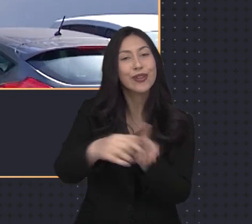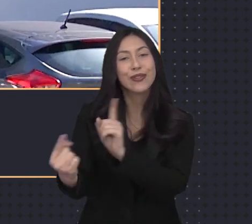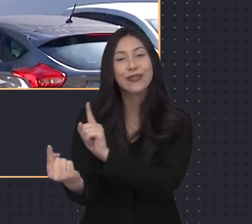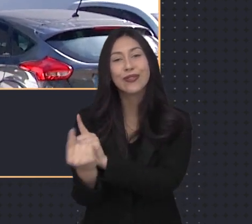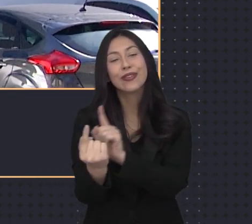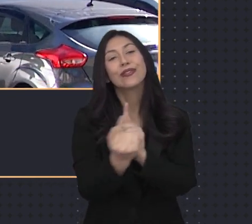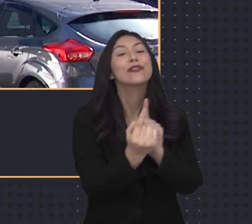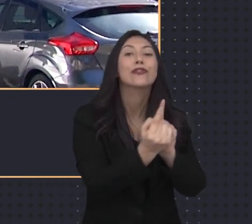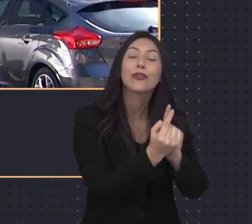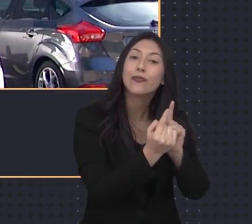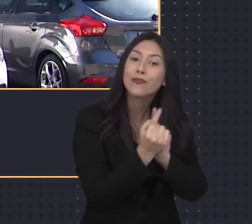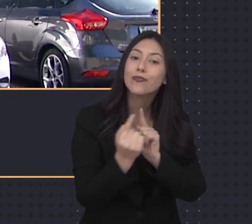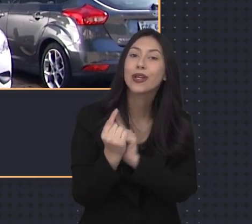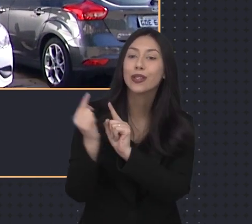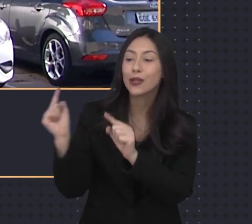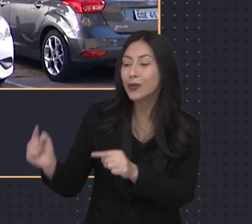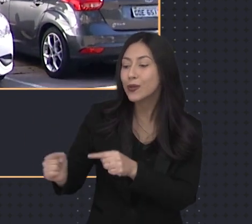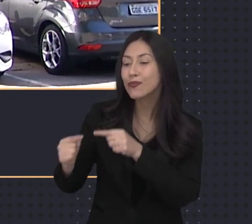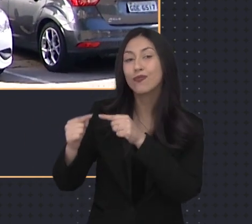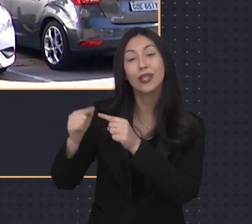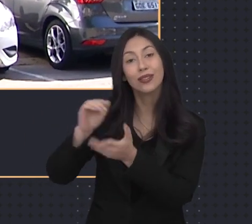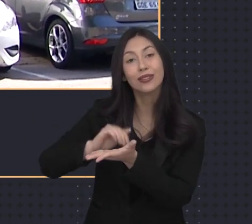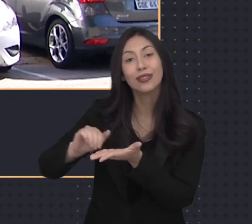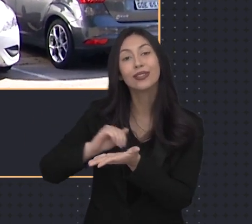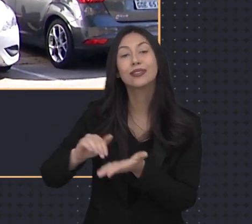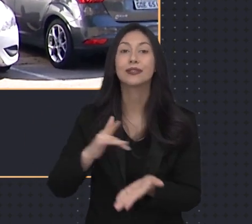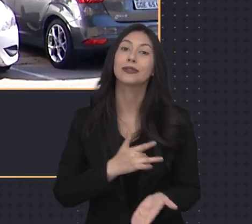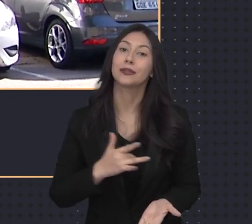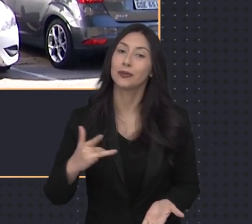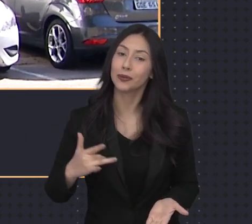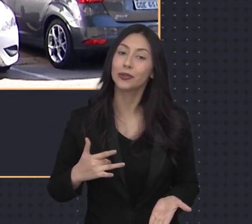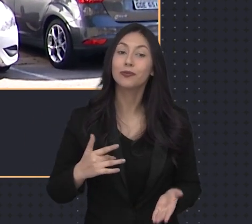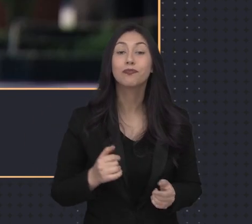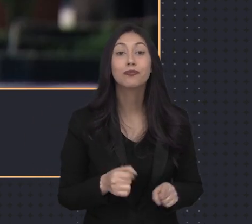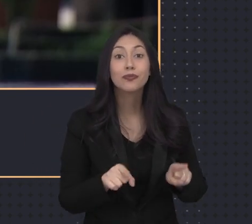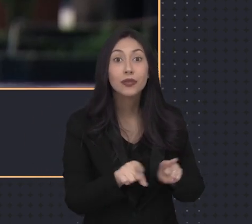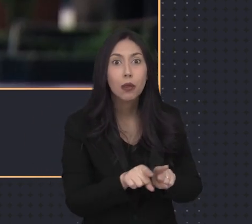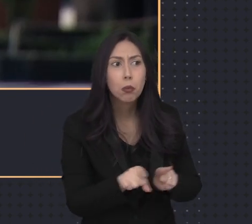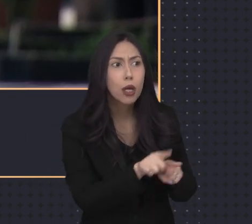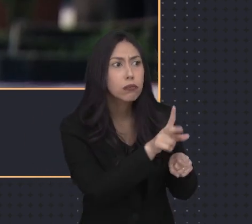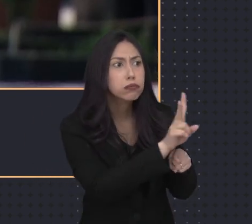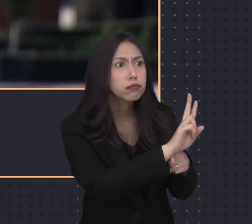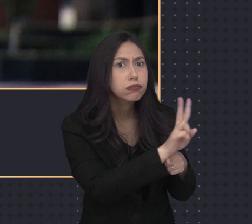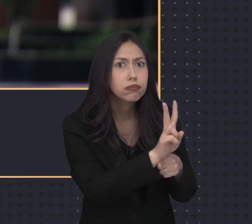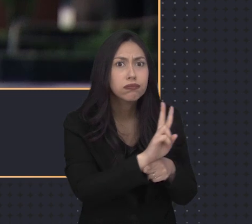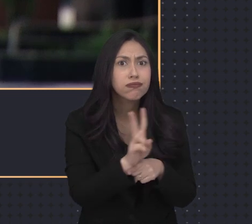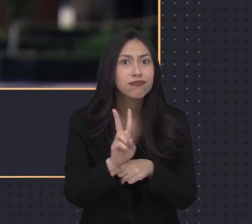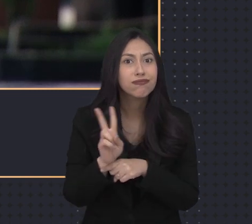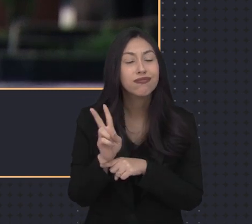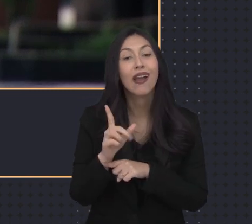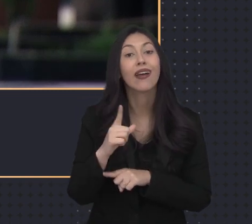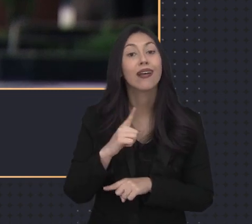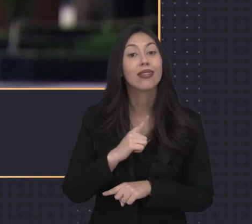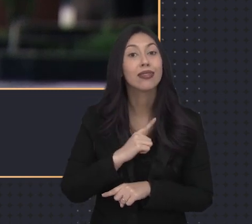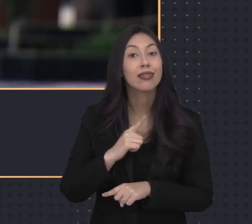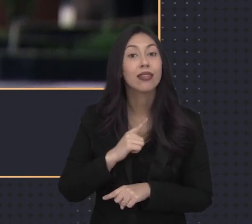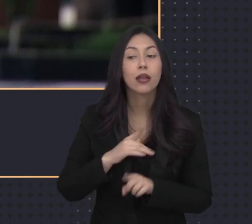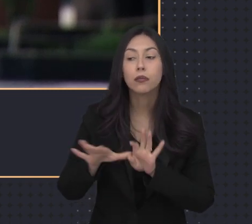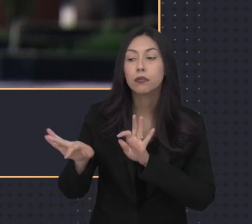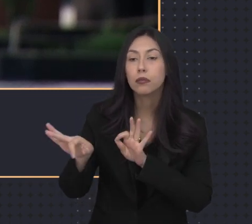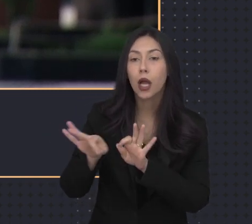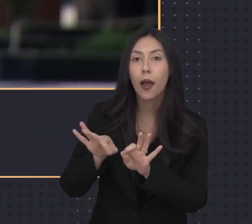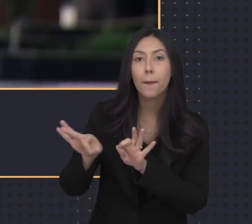pontos de atendimento público vinculados à Secretaria de Saúde. Além do patrulhamento, o programa também prevê